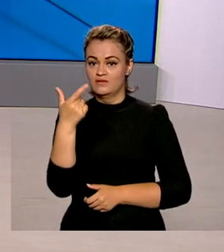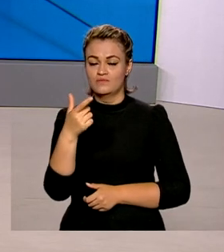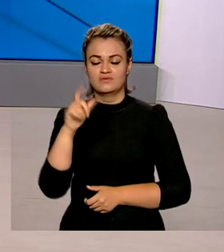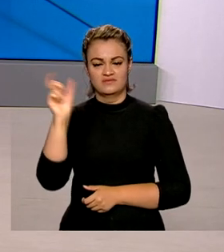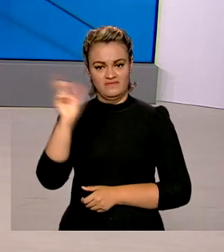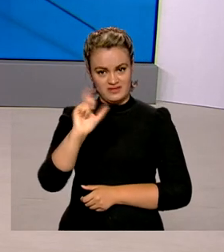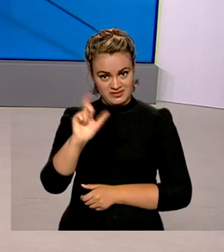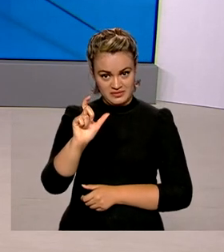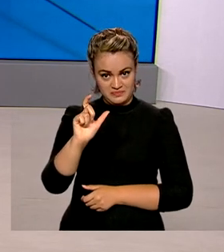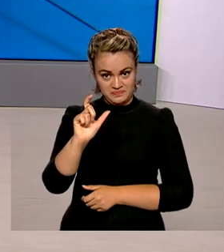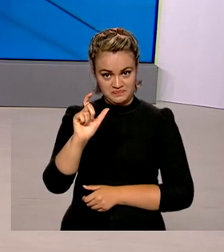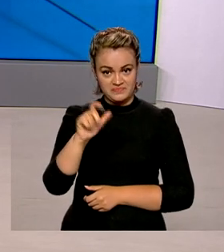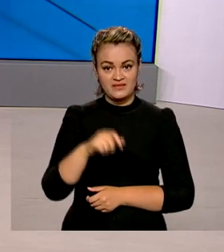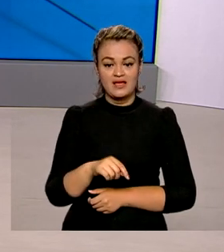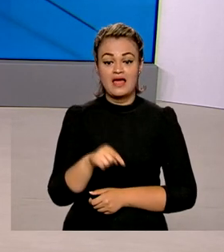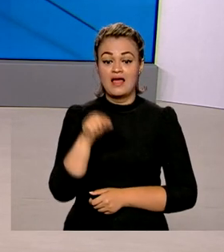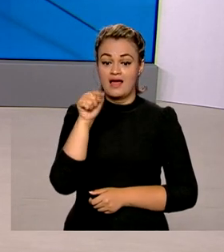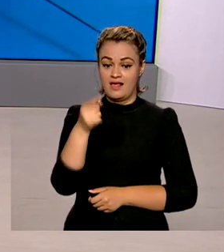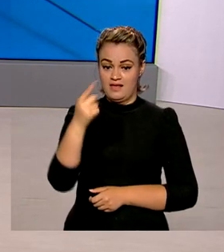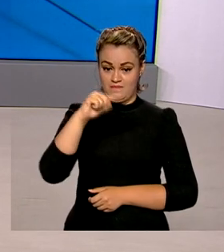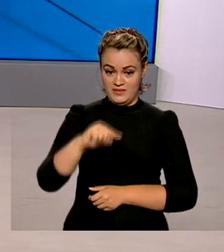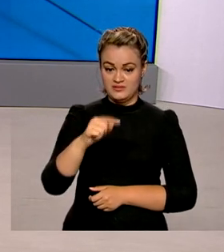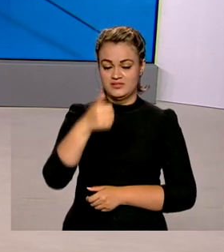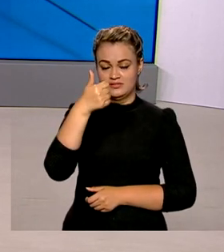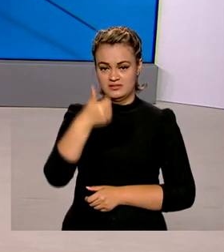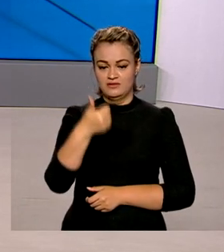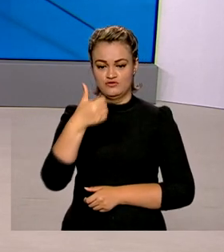153.285.832 doses de vacinas. Dessas doses,